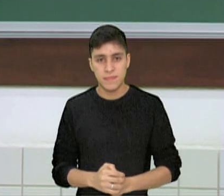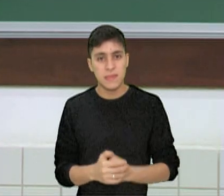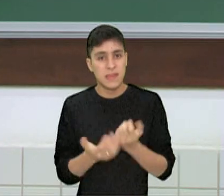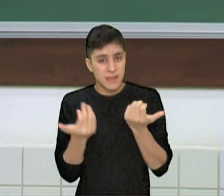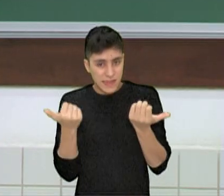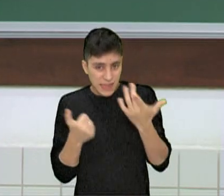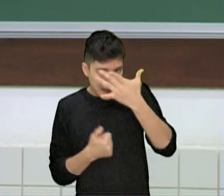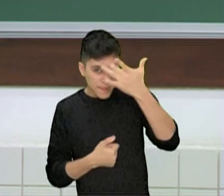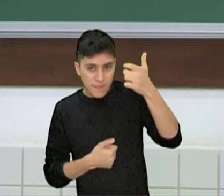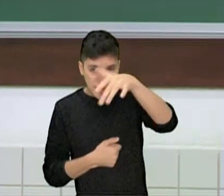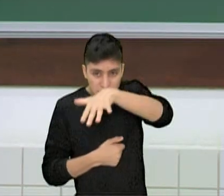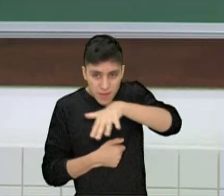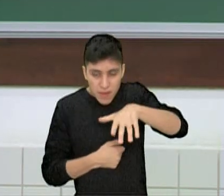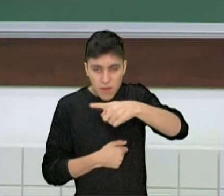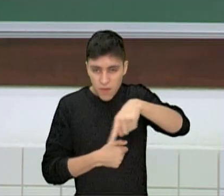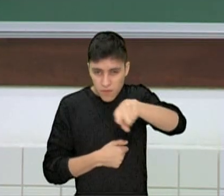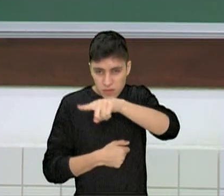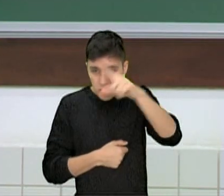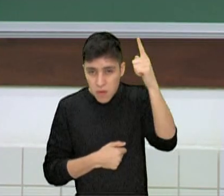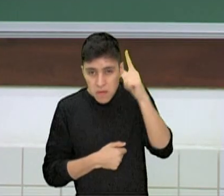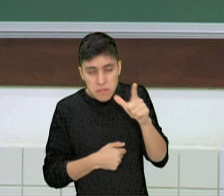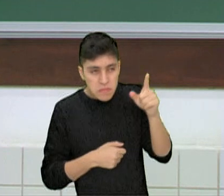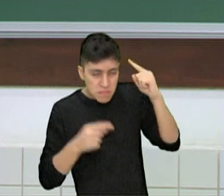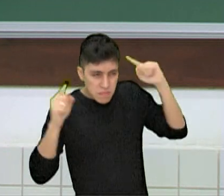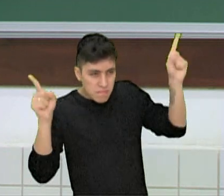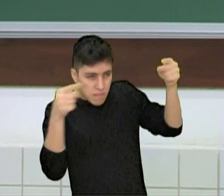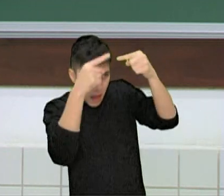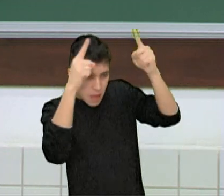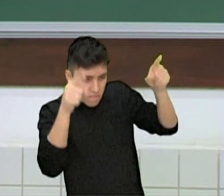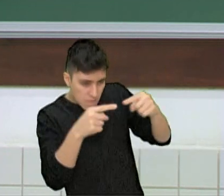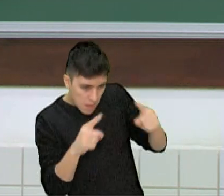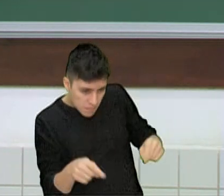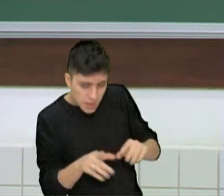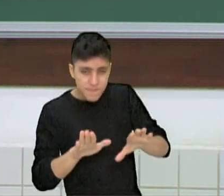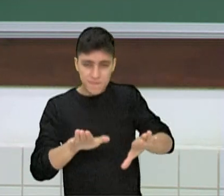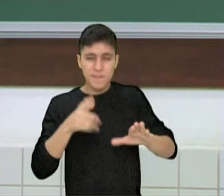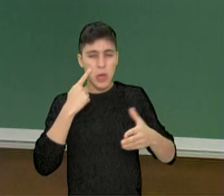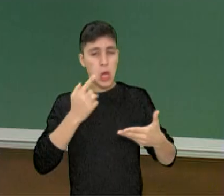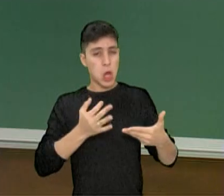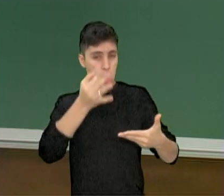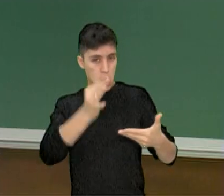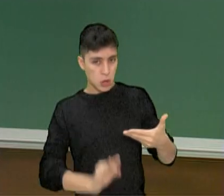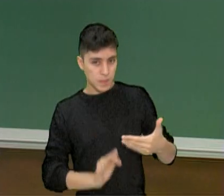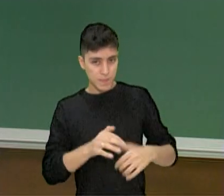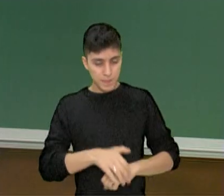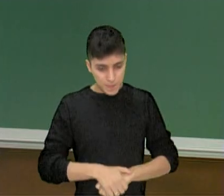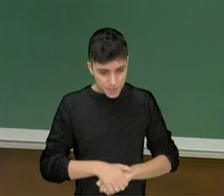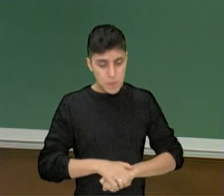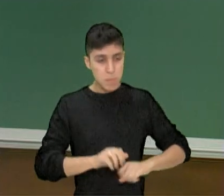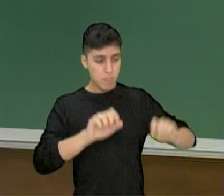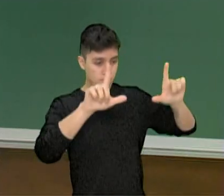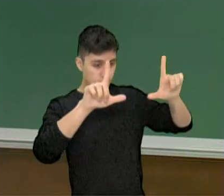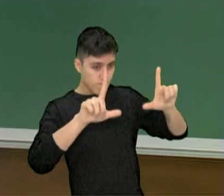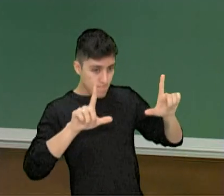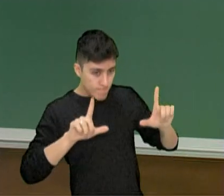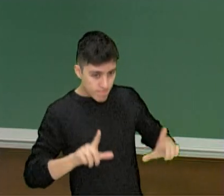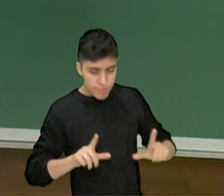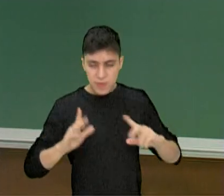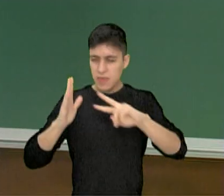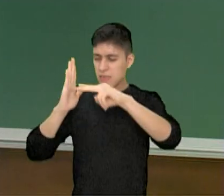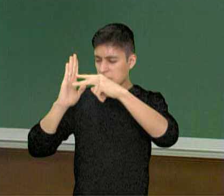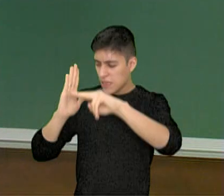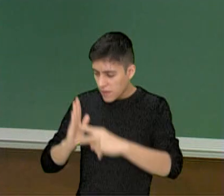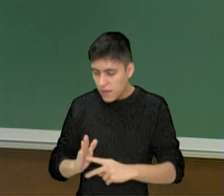E aí, pessoal, conseguiram relacionar? Vamos corrigir? Olha lá, então. Relaciona as imagens com o